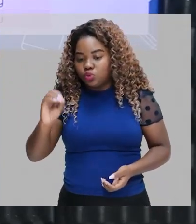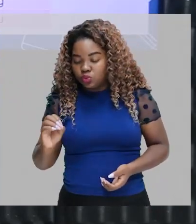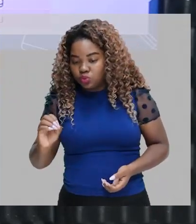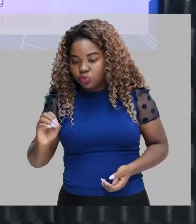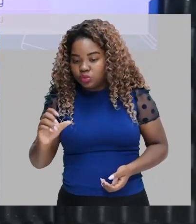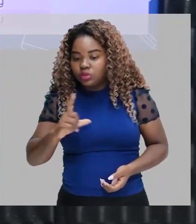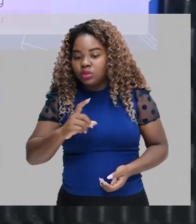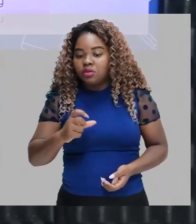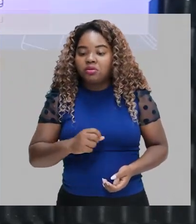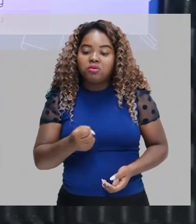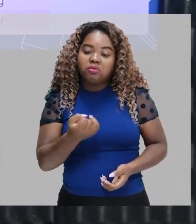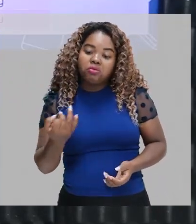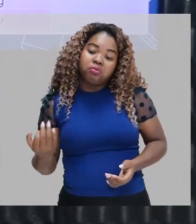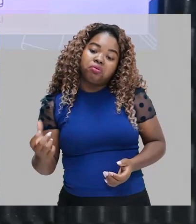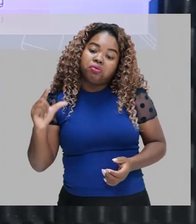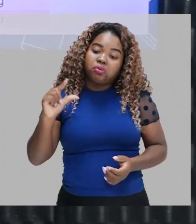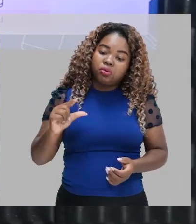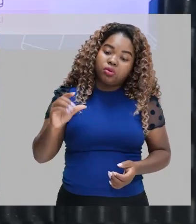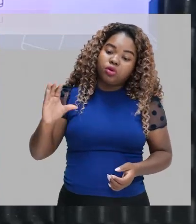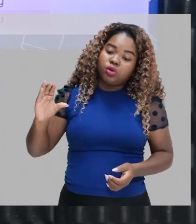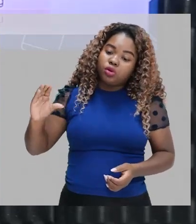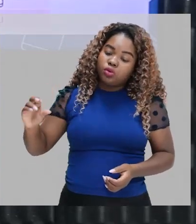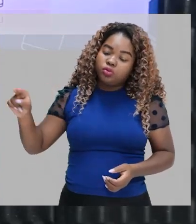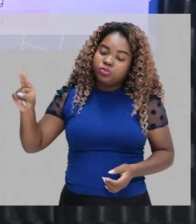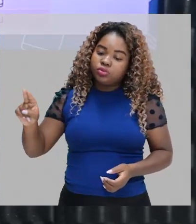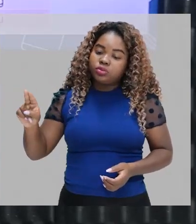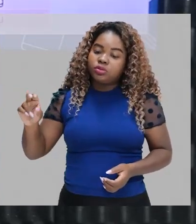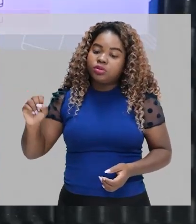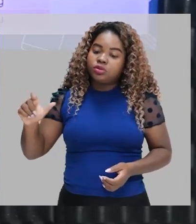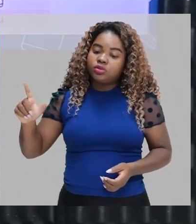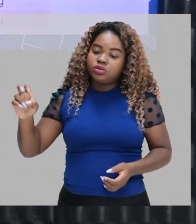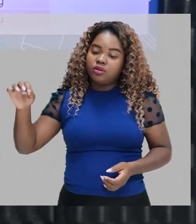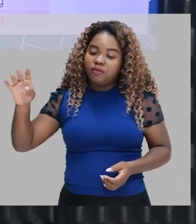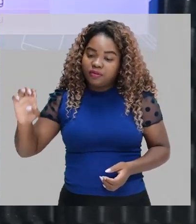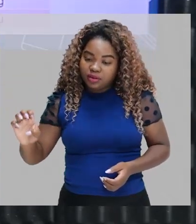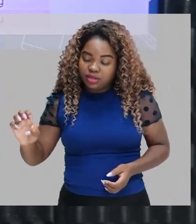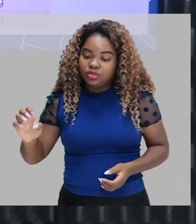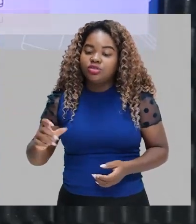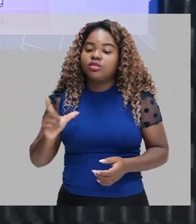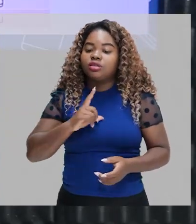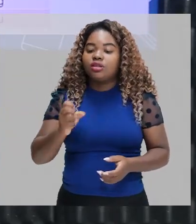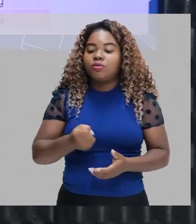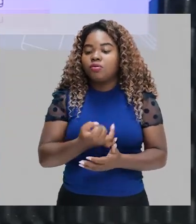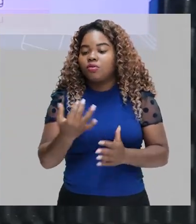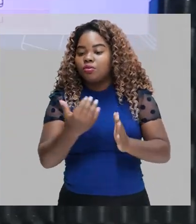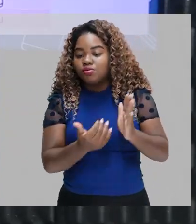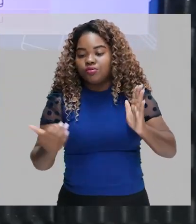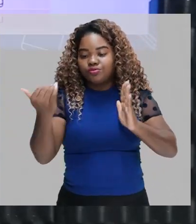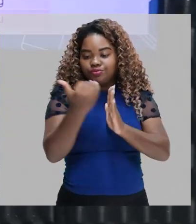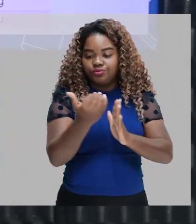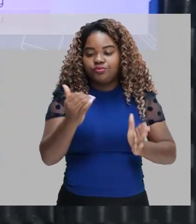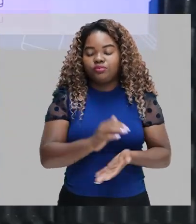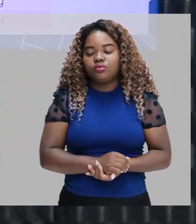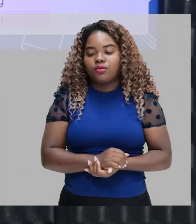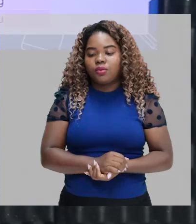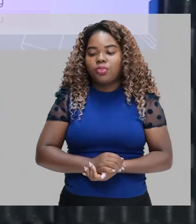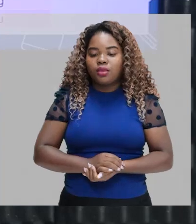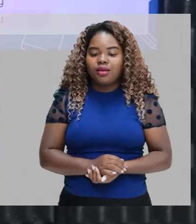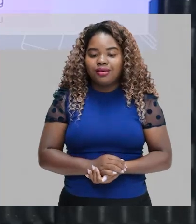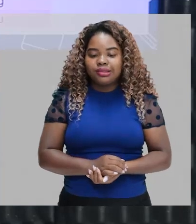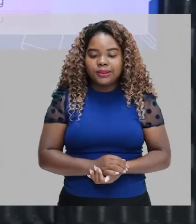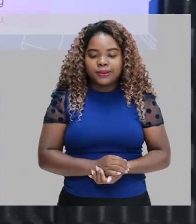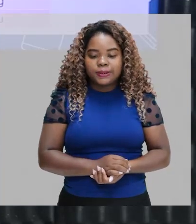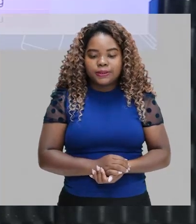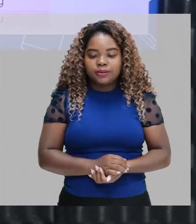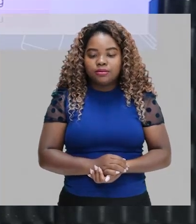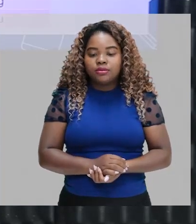menor quantidade. E o cobre será o solvente. Por quê? Porque vai estar em maior quantidade.